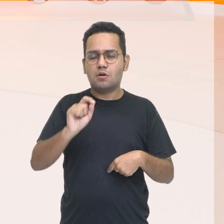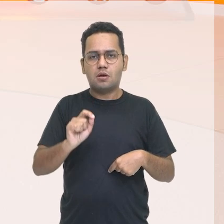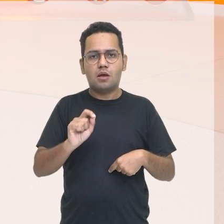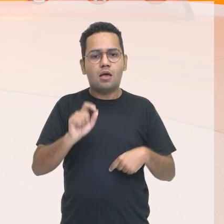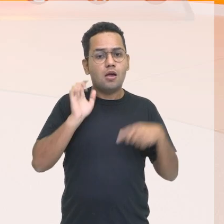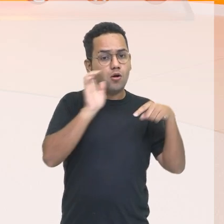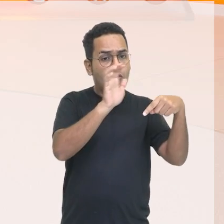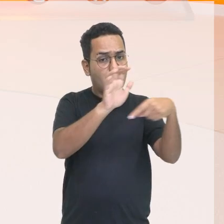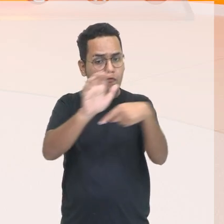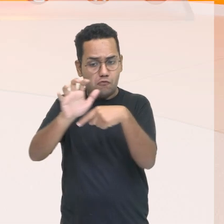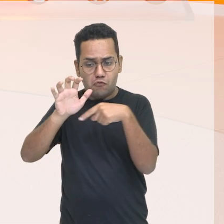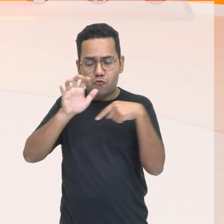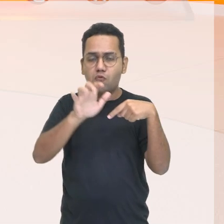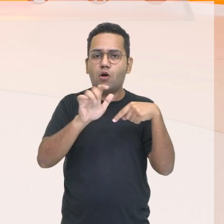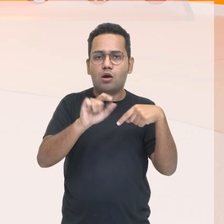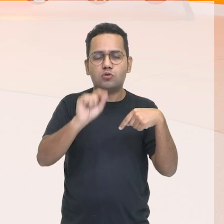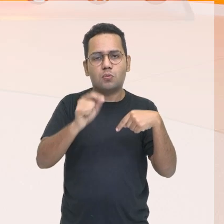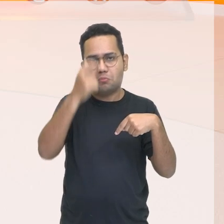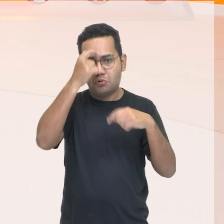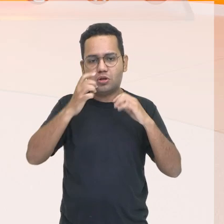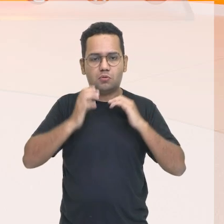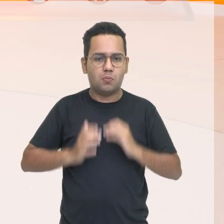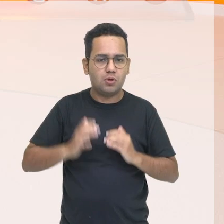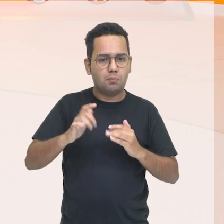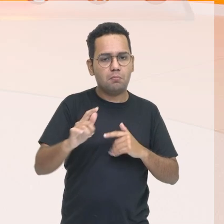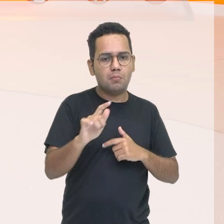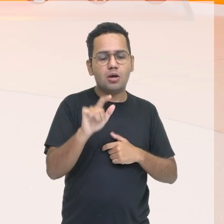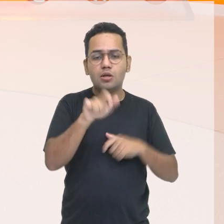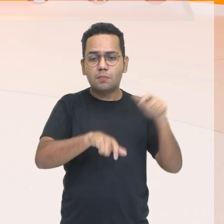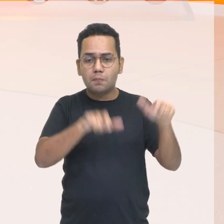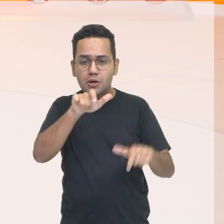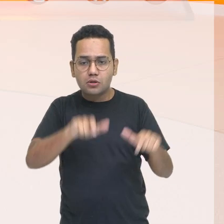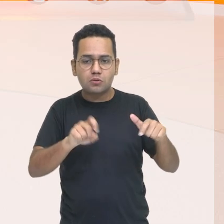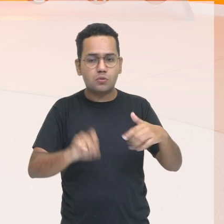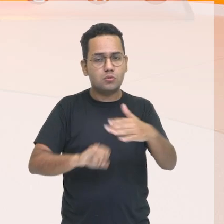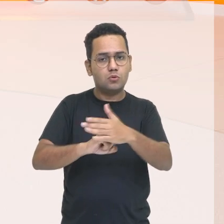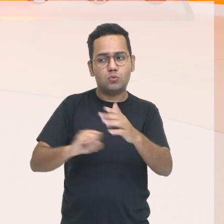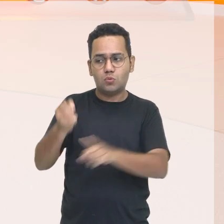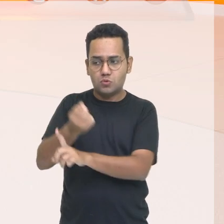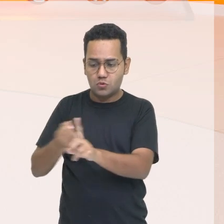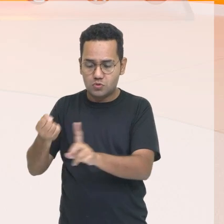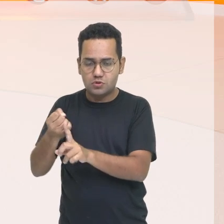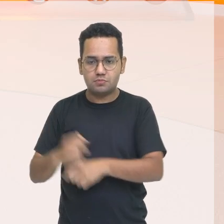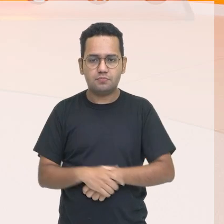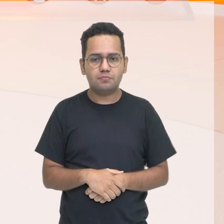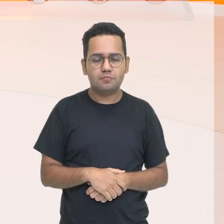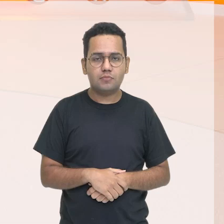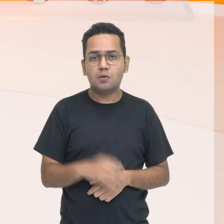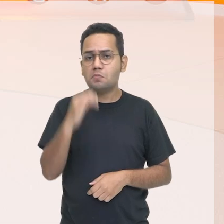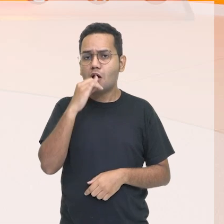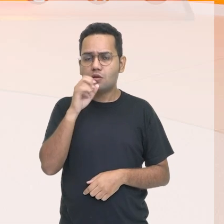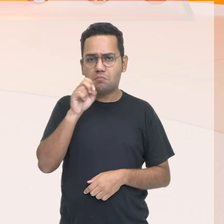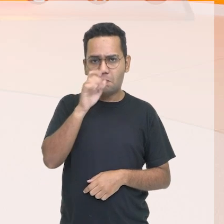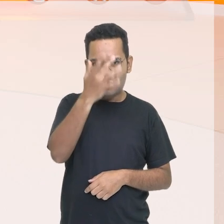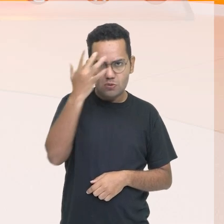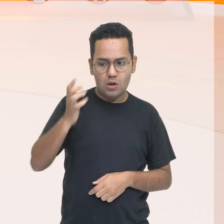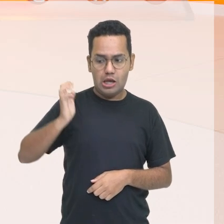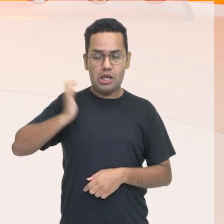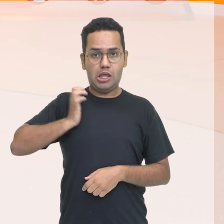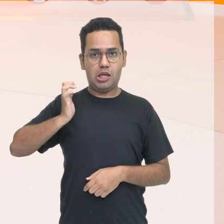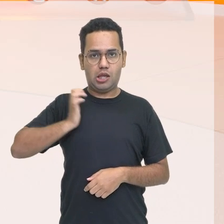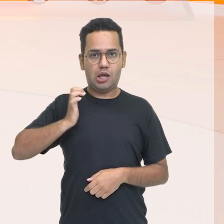conduta de indivíduos, instituições e sociedades. Então, a pessoa que tem um poder aquisitivo maior, né, que tem